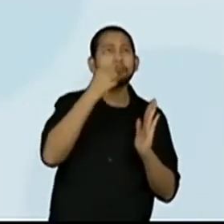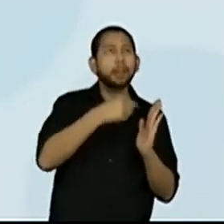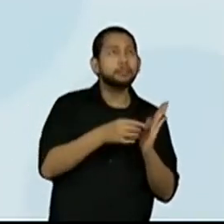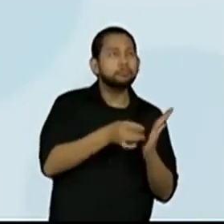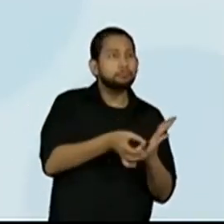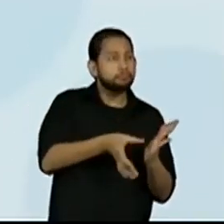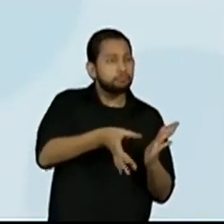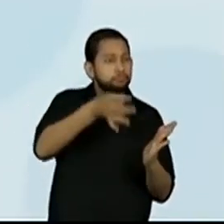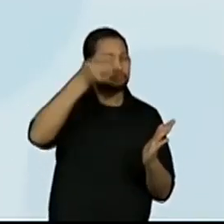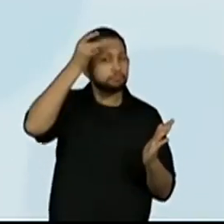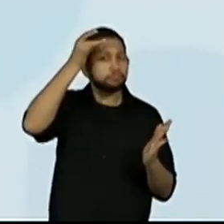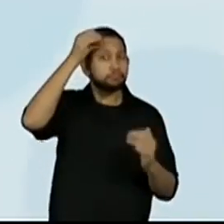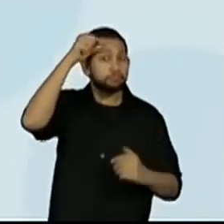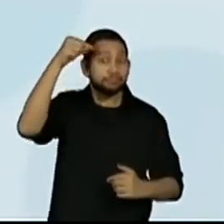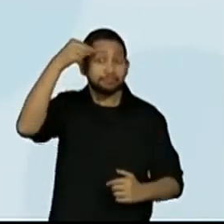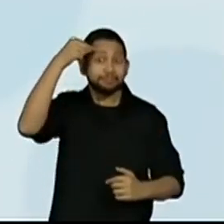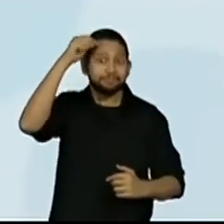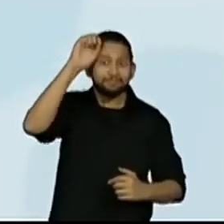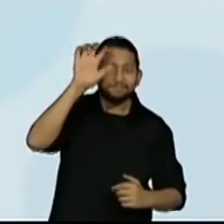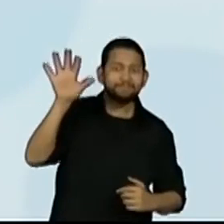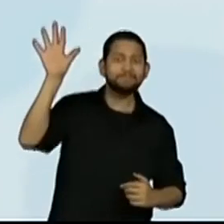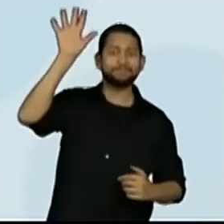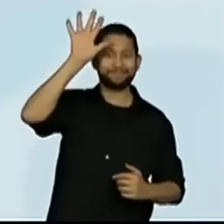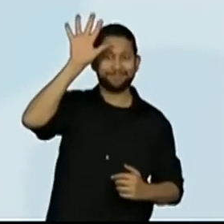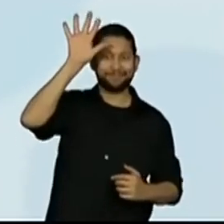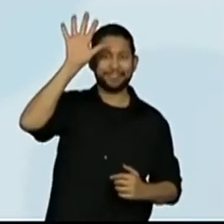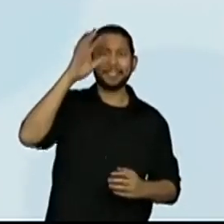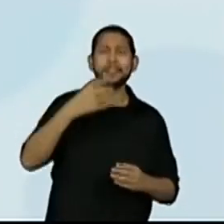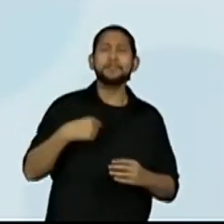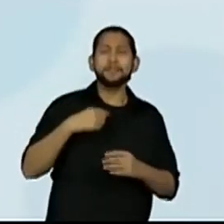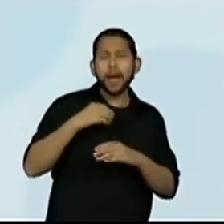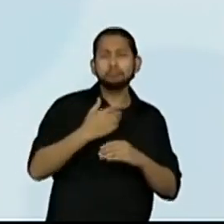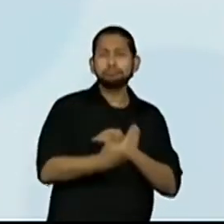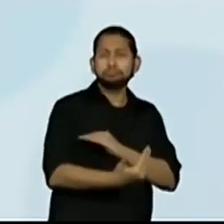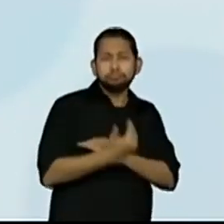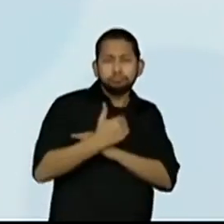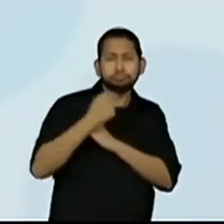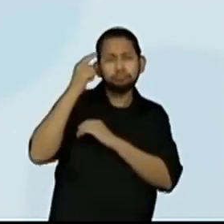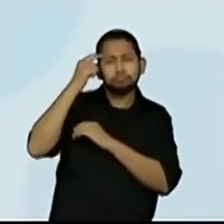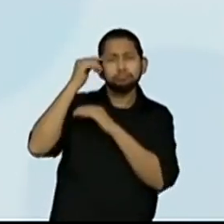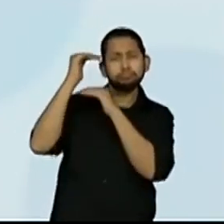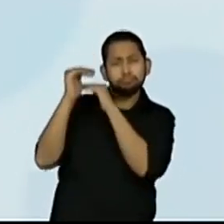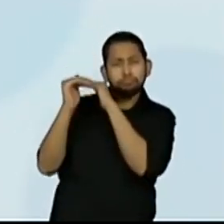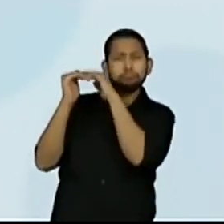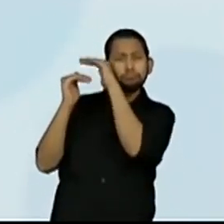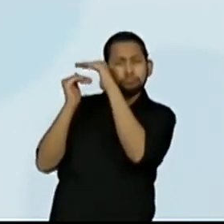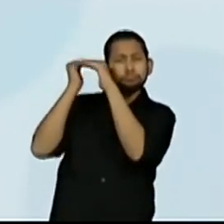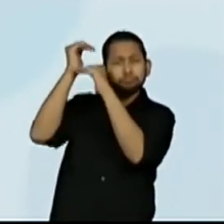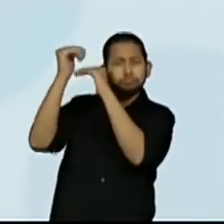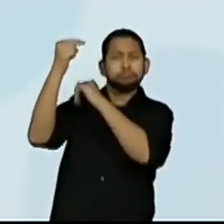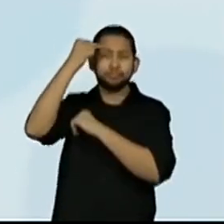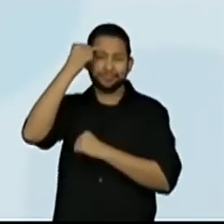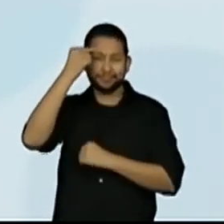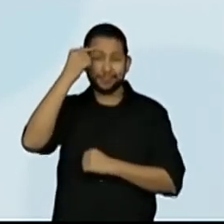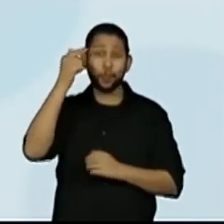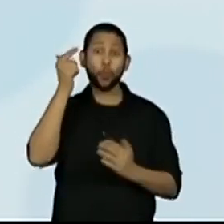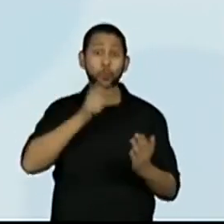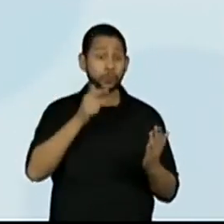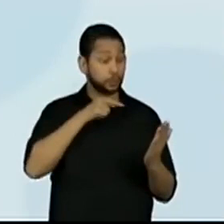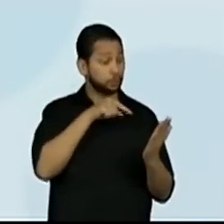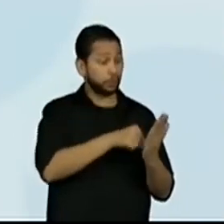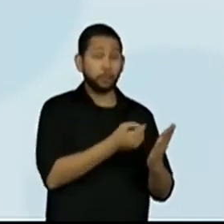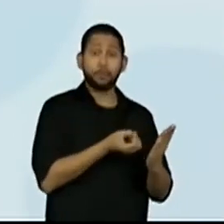É um processo, né, construtivo de significados e de sentidos, a fim de compreendermos